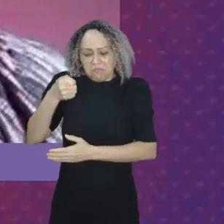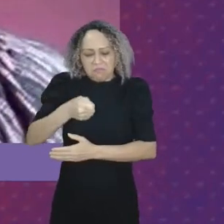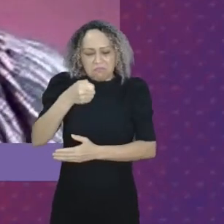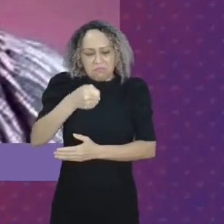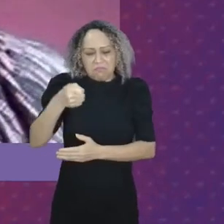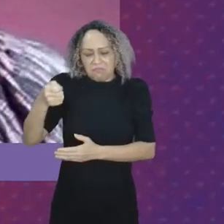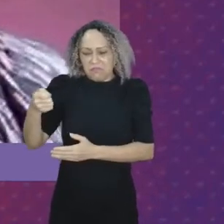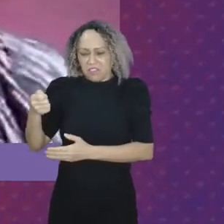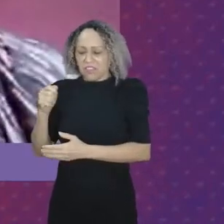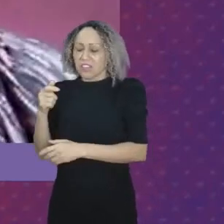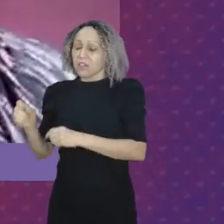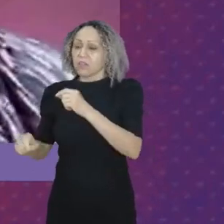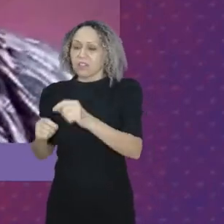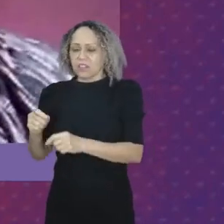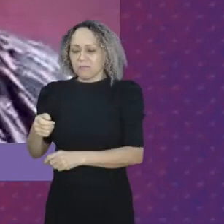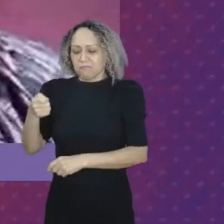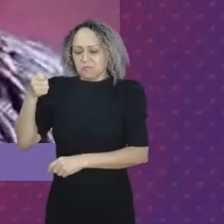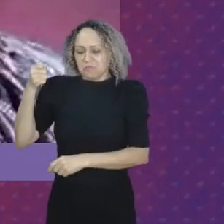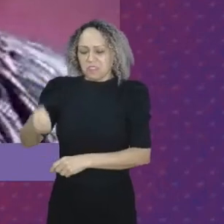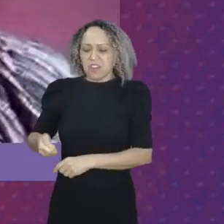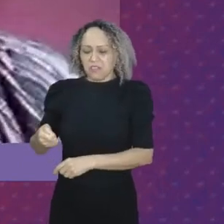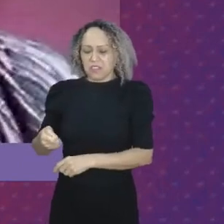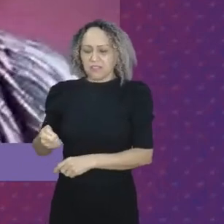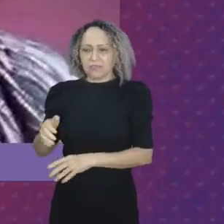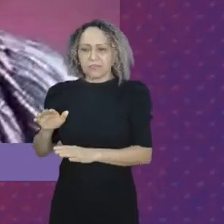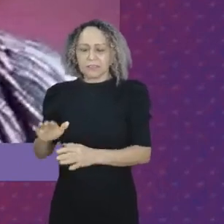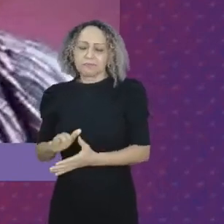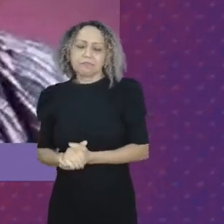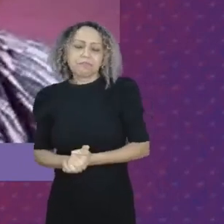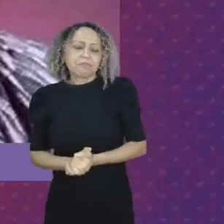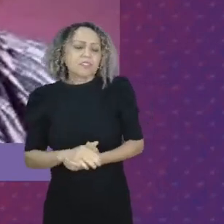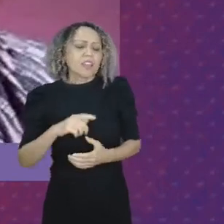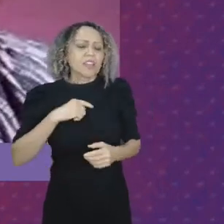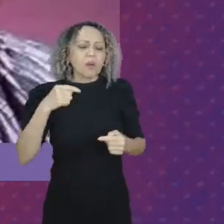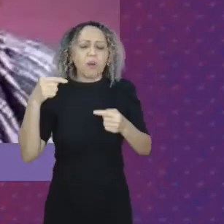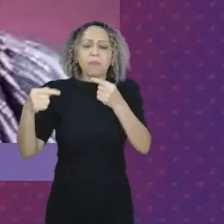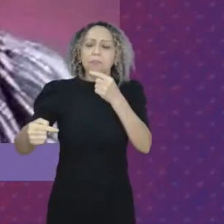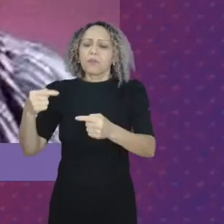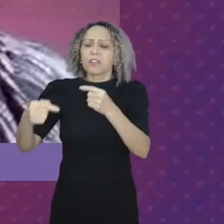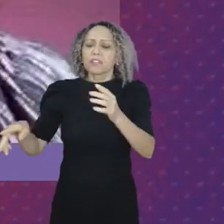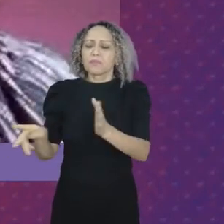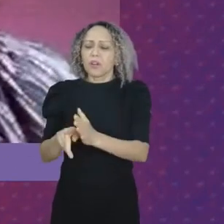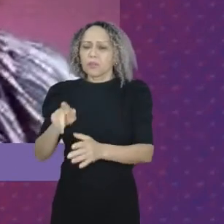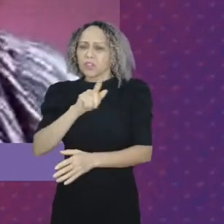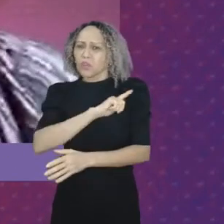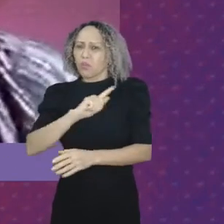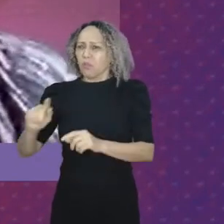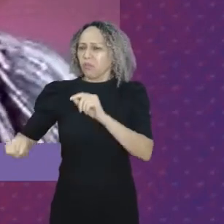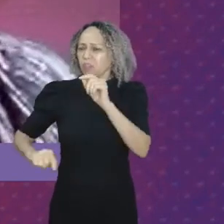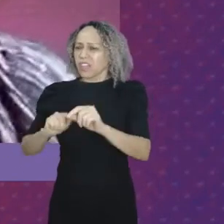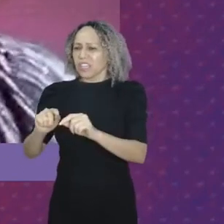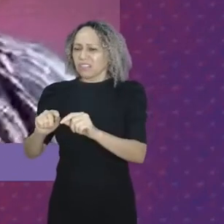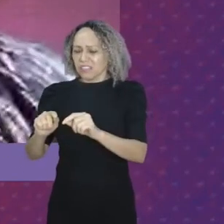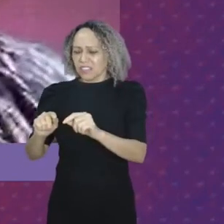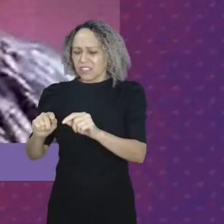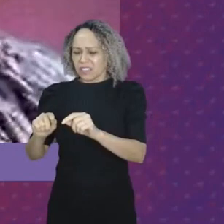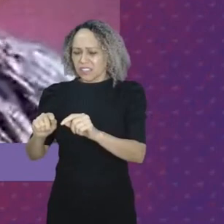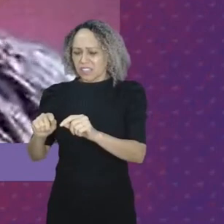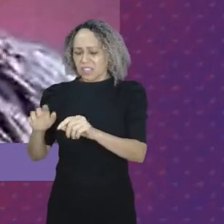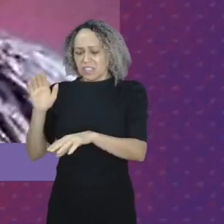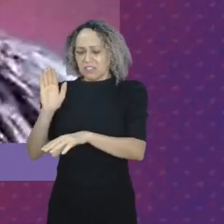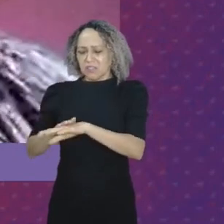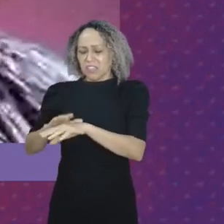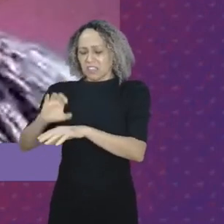extremamente conservadoras. Então, o que a gente tem hoje é uma política de governo que se sobrepõe a uma política de Estado que foi construído